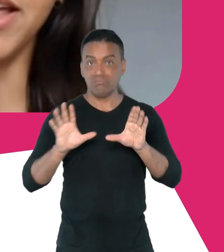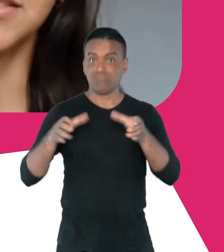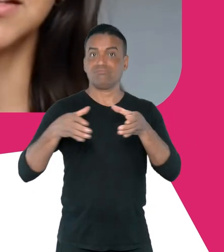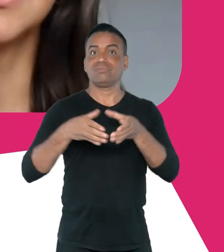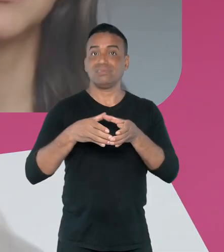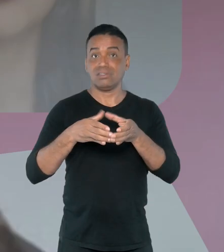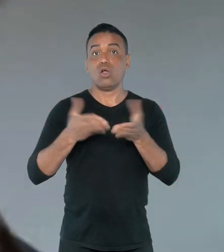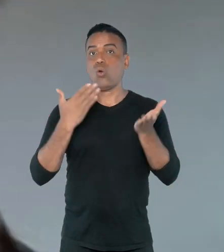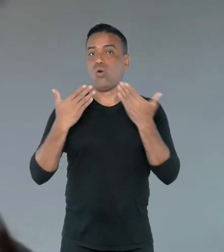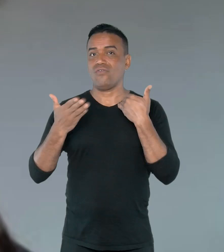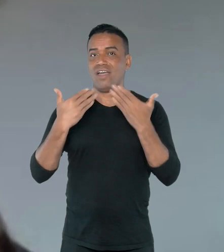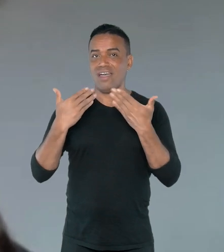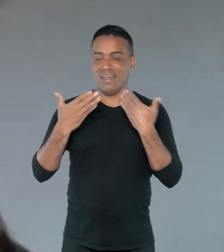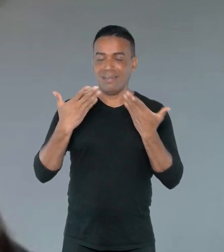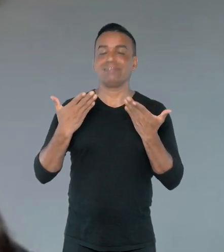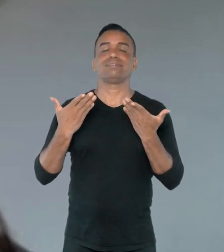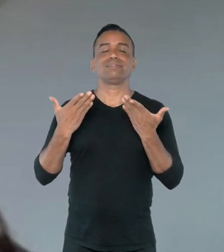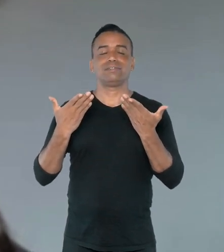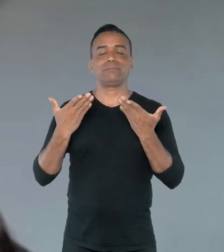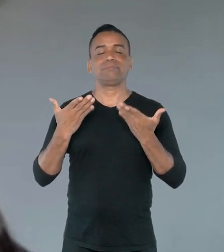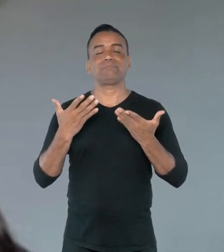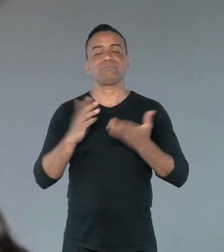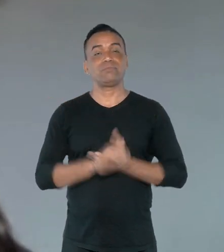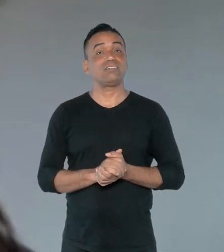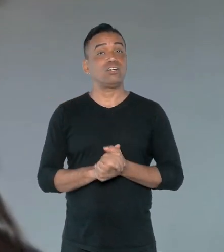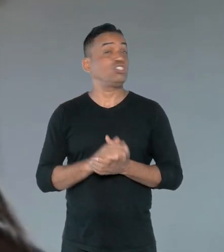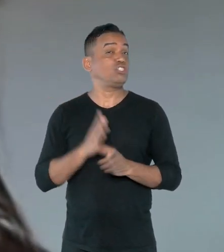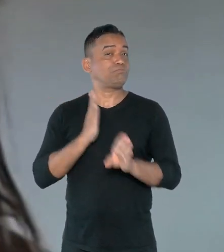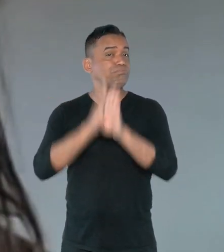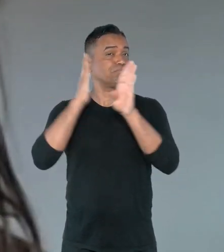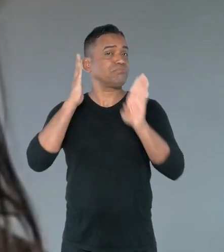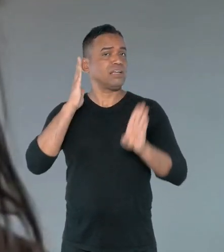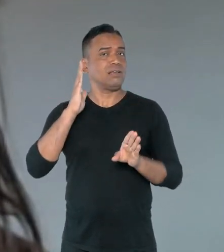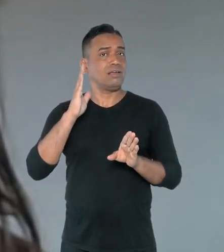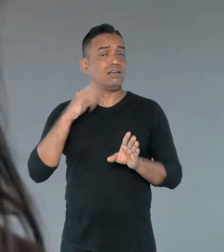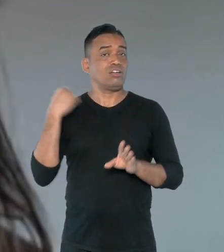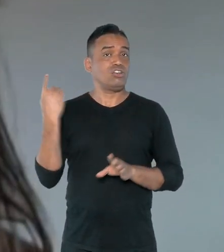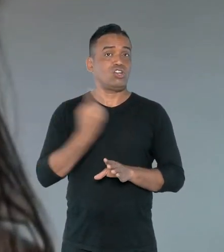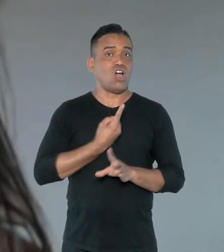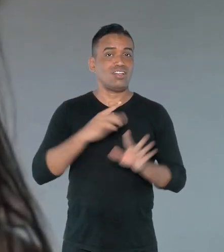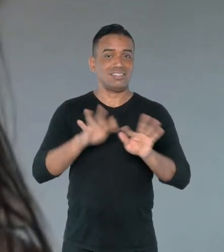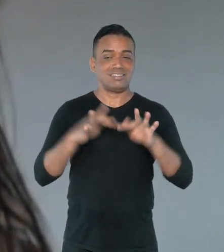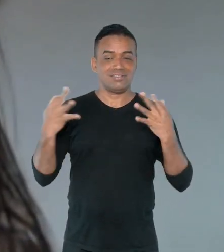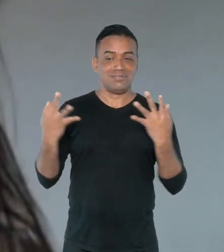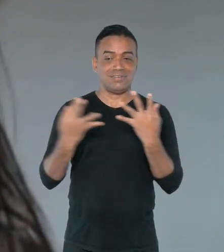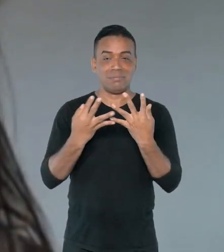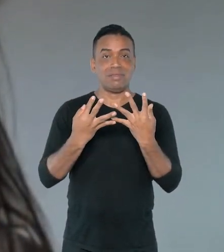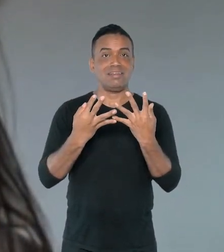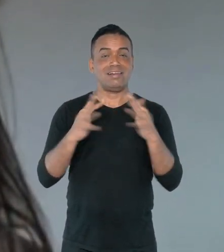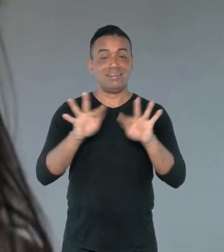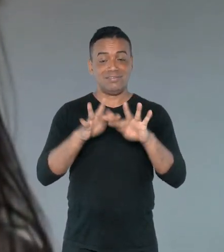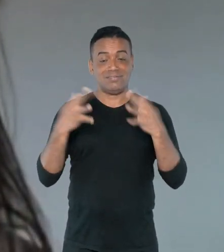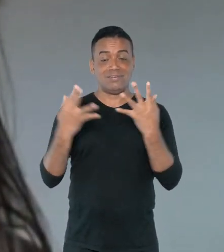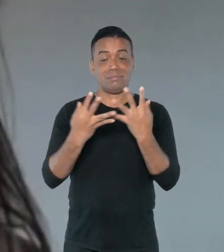gente conversa sobre isso e a gente identifica que as nossas famílias falavam,